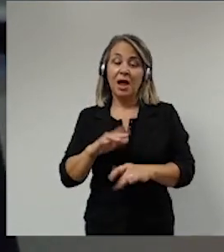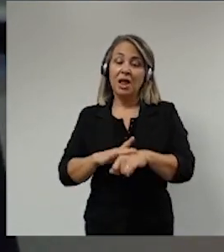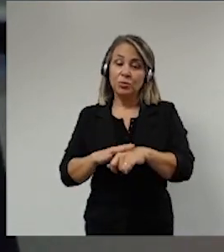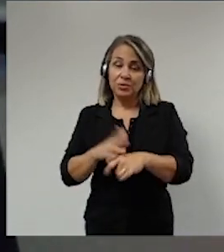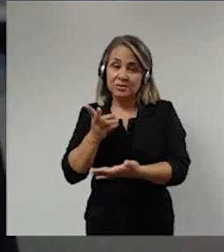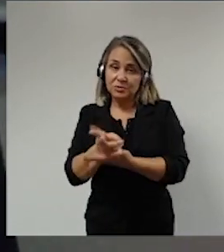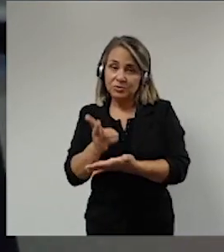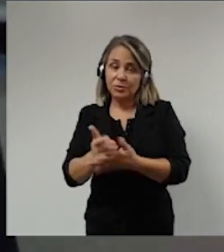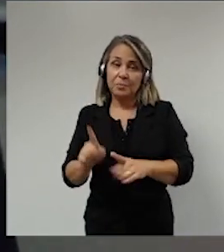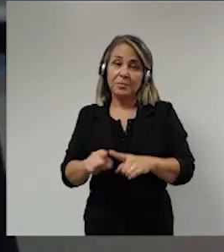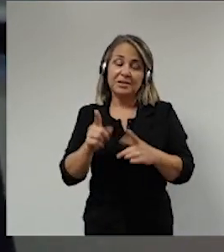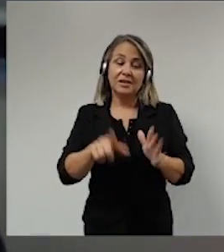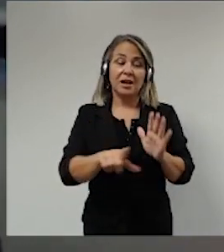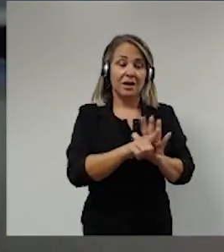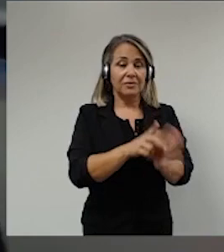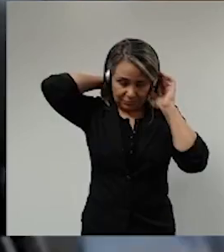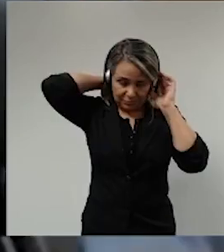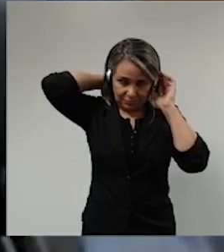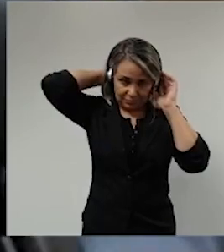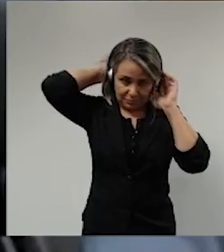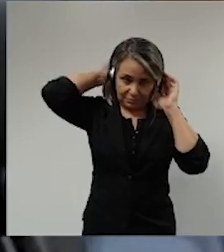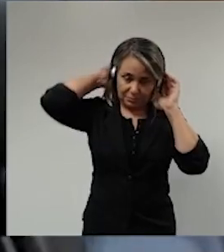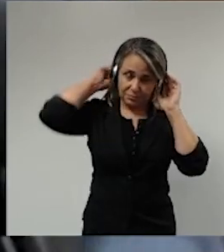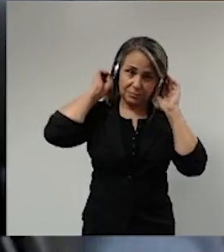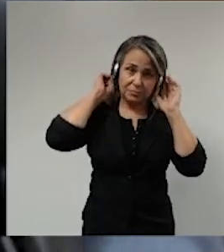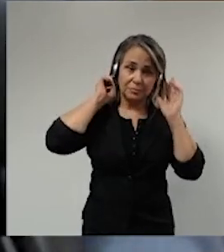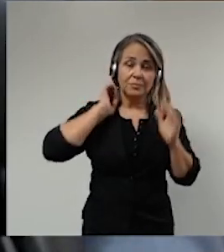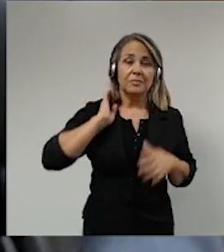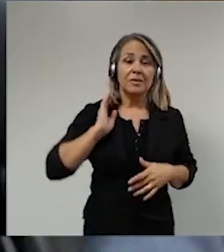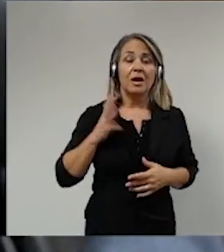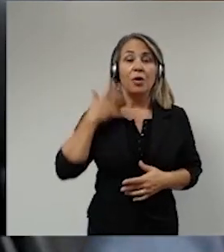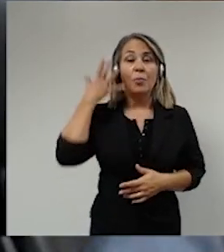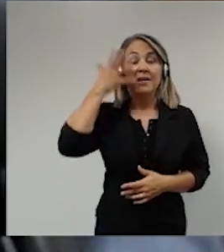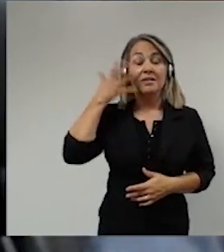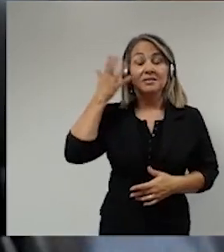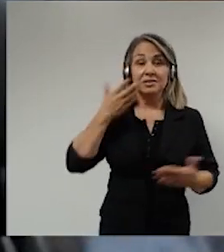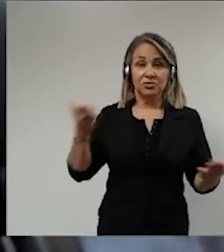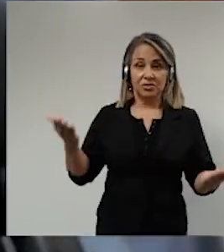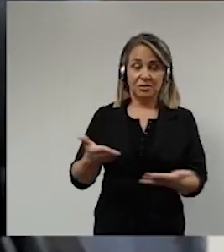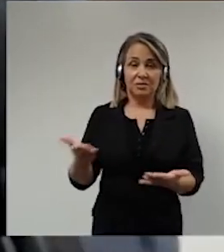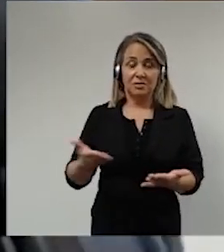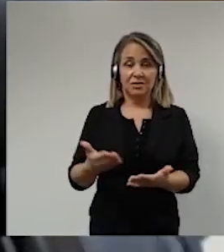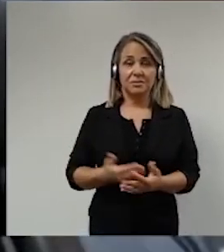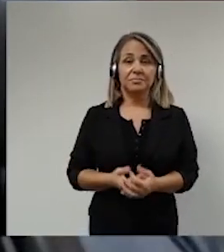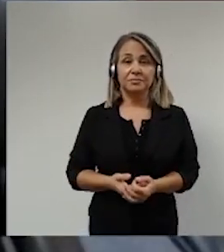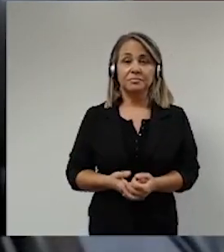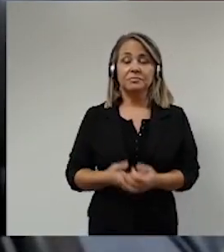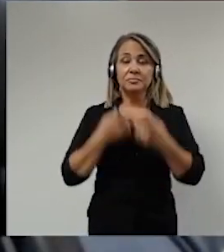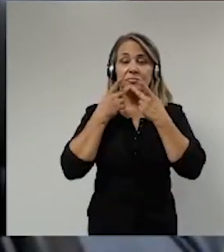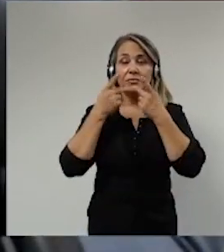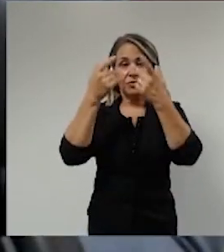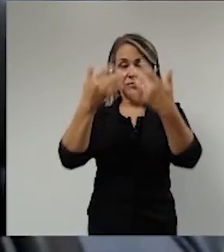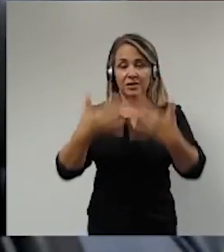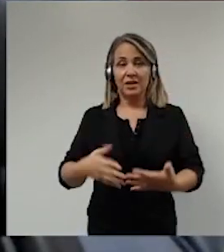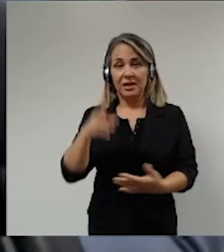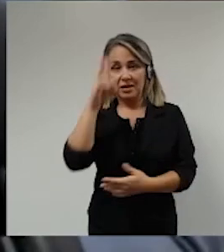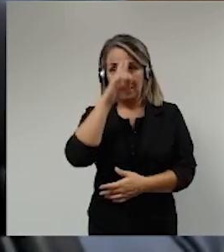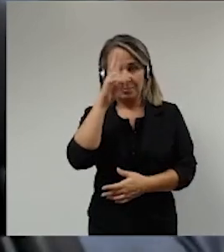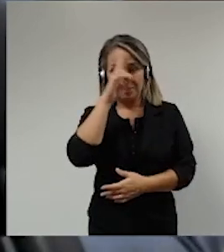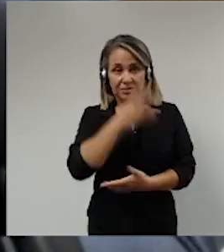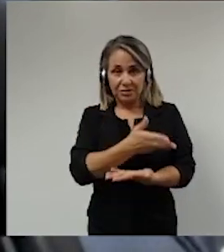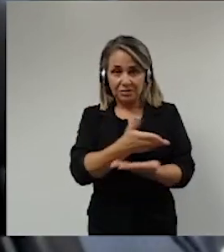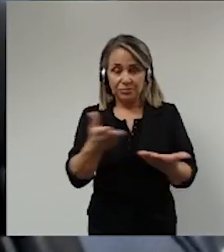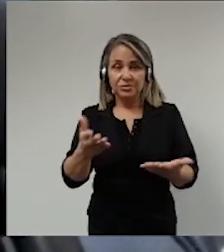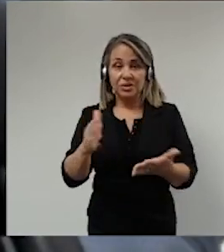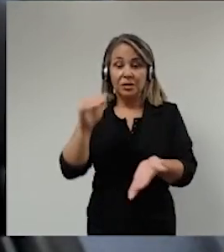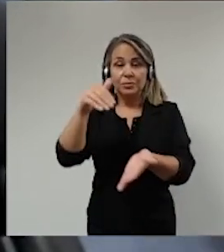Muito obrigado a todos, é um prazer. A palestrante agora, ela que falará conosco, e lembrando a todos